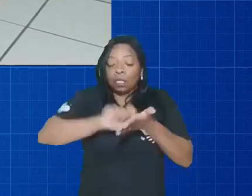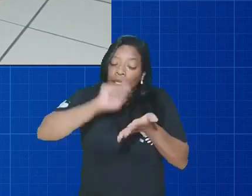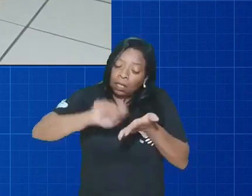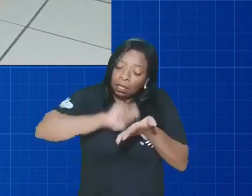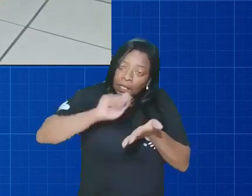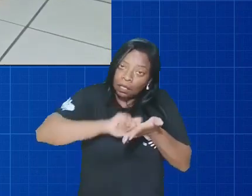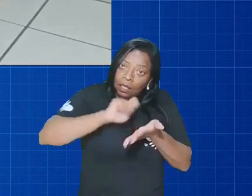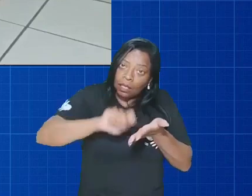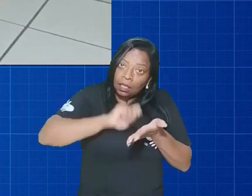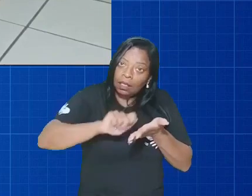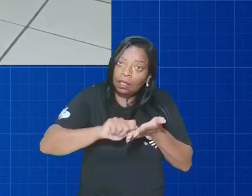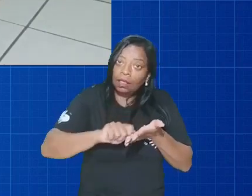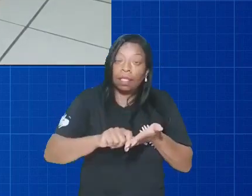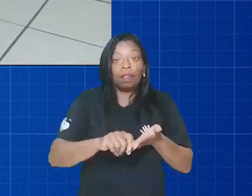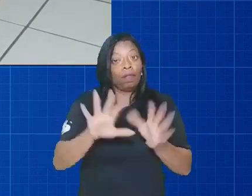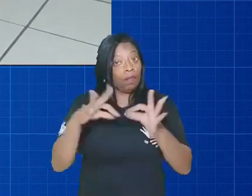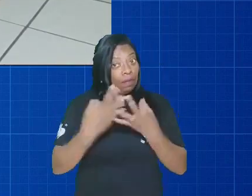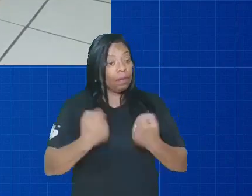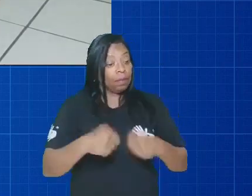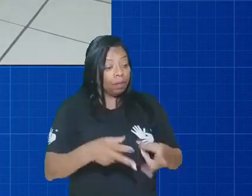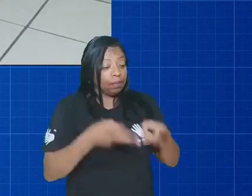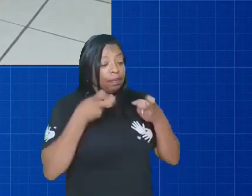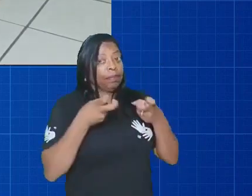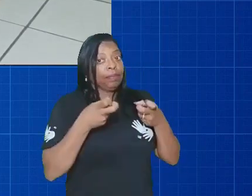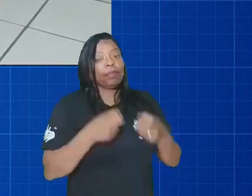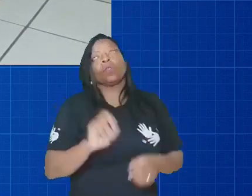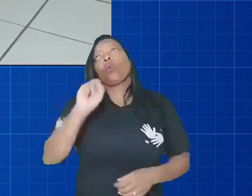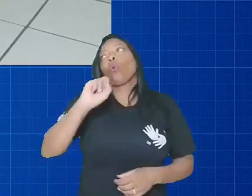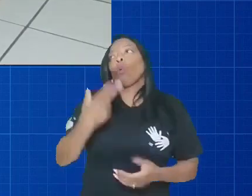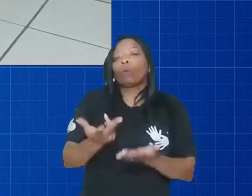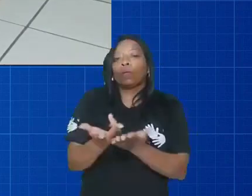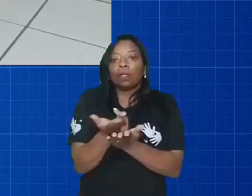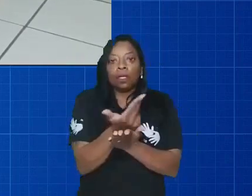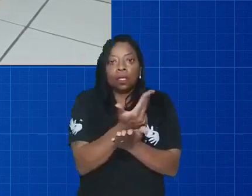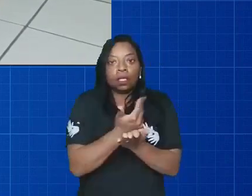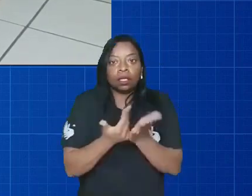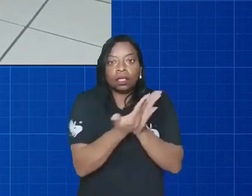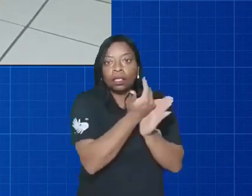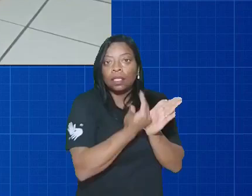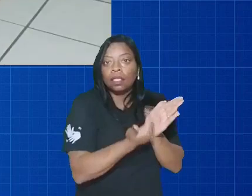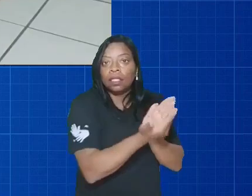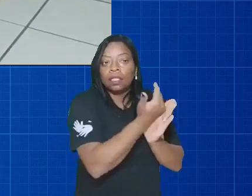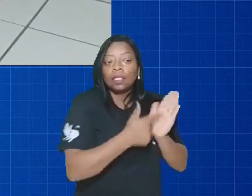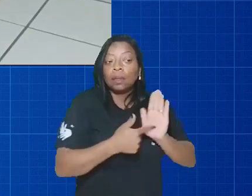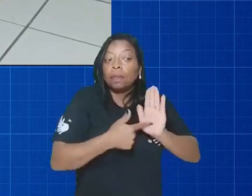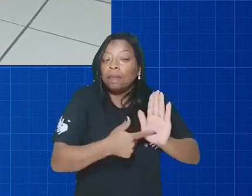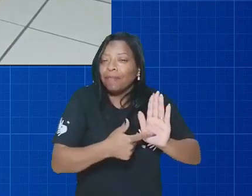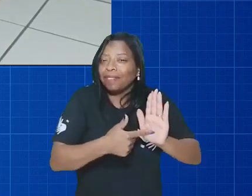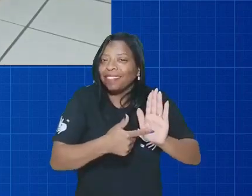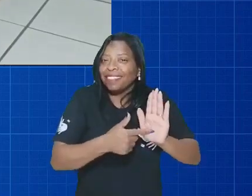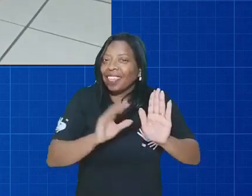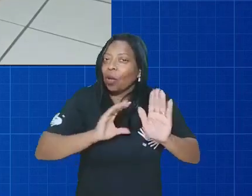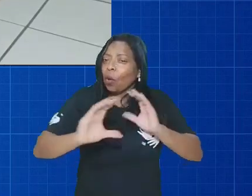tá? Então, fique atento. No desenho No também, desenho, né? Tem bastante que comunica no